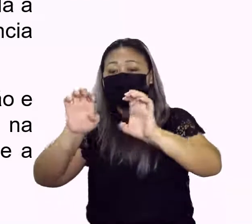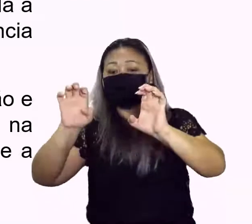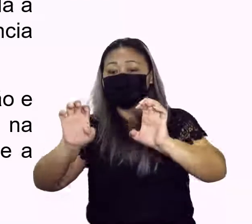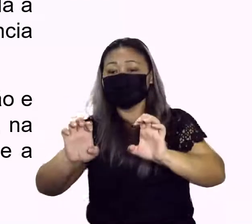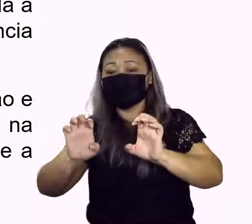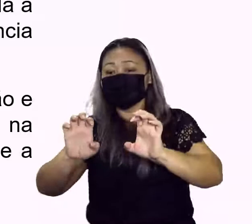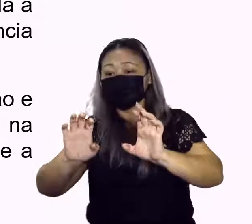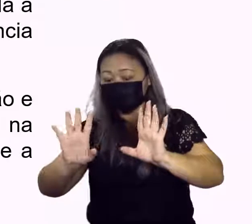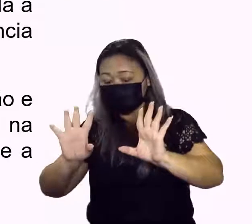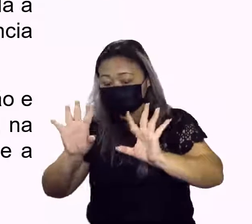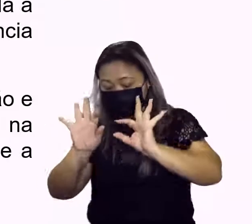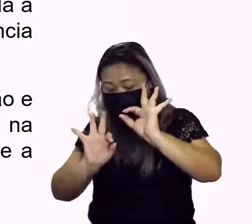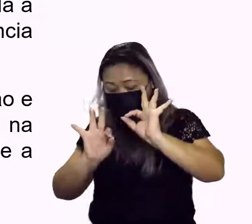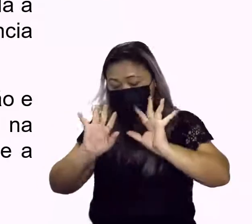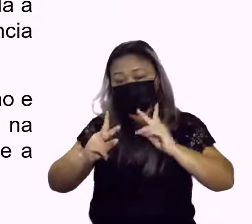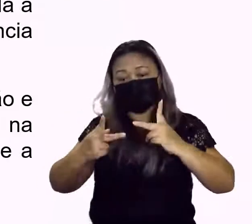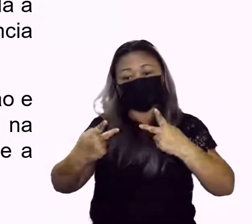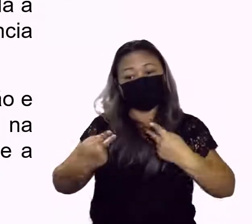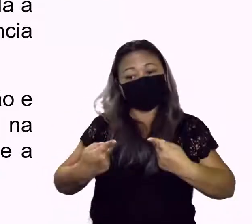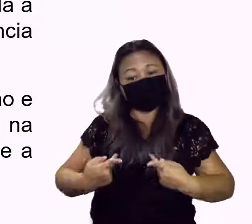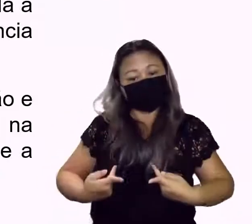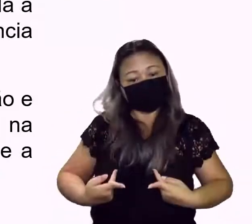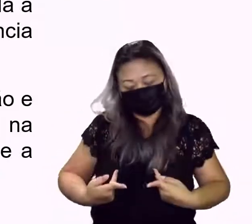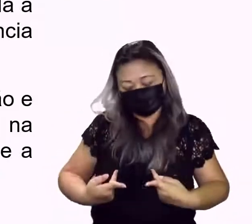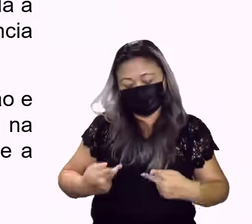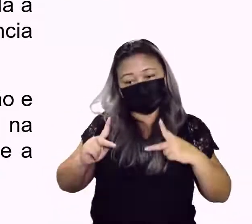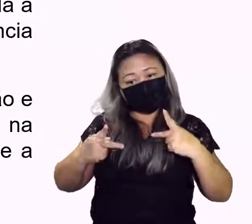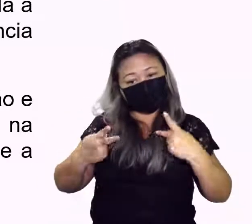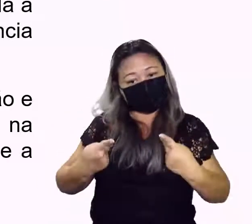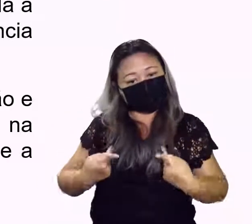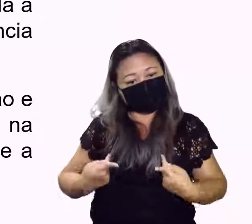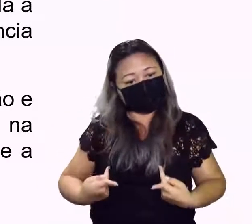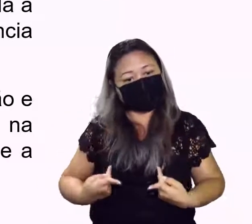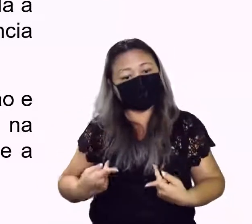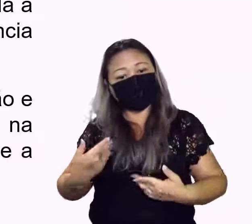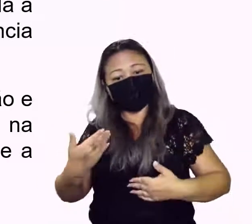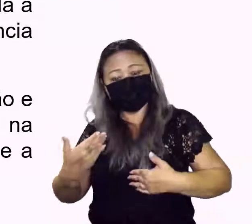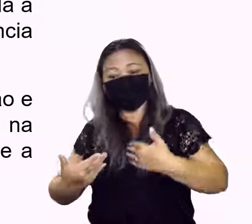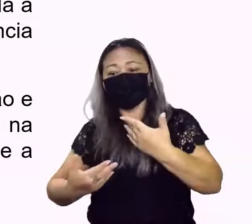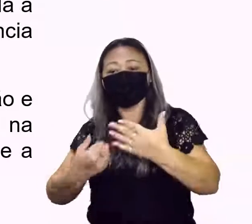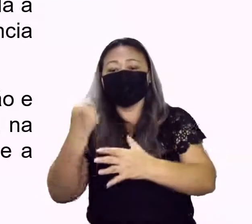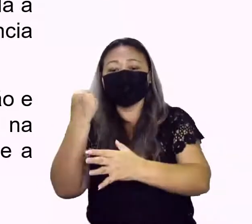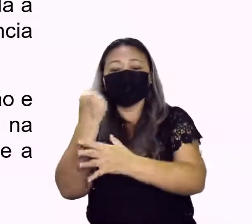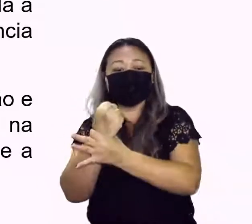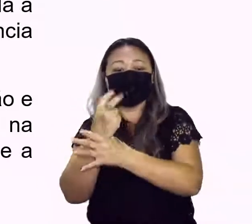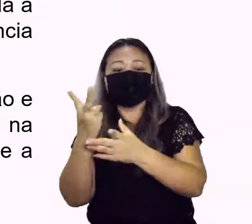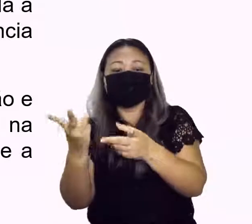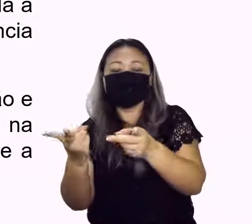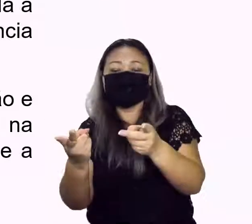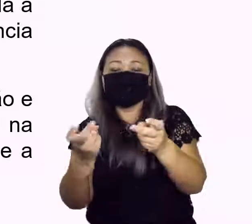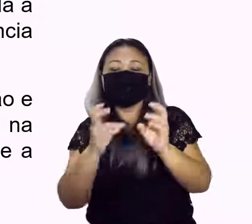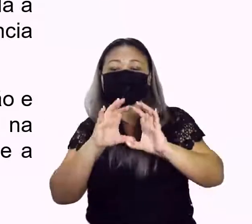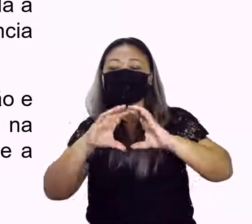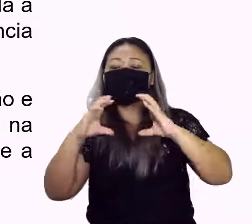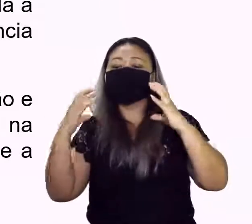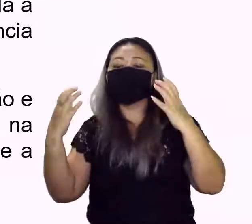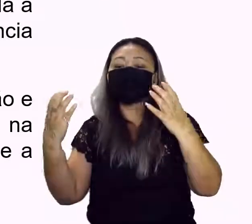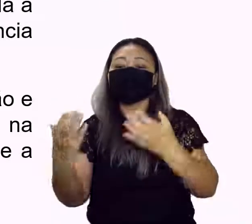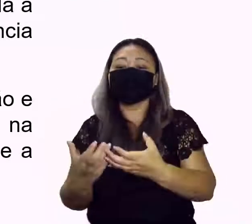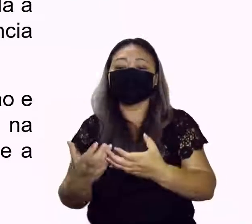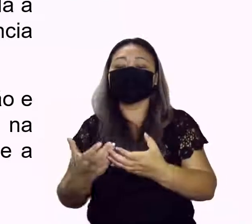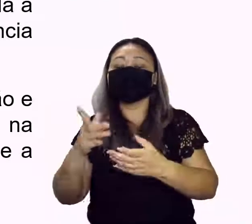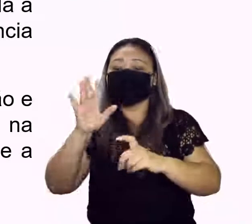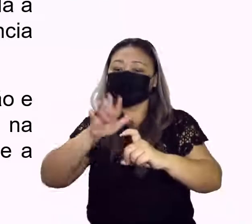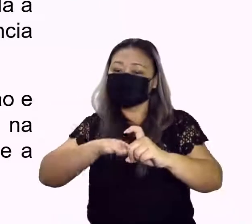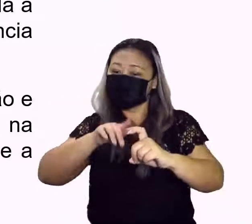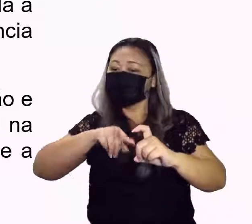estrutural do ser humano, na medida em que ele proporciona a segurança e a identificação comunitária, gente. O